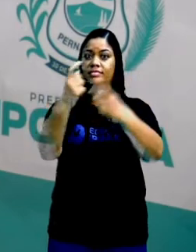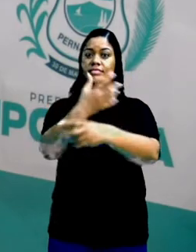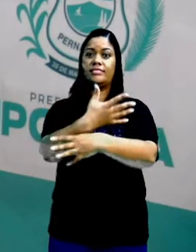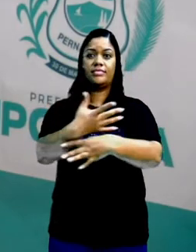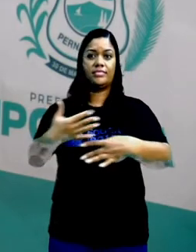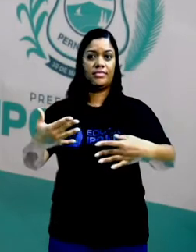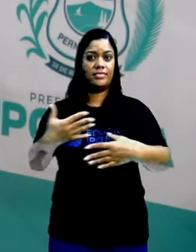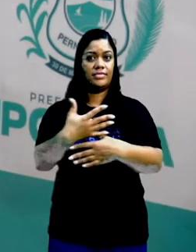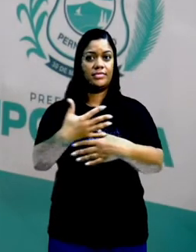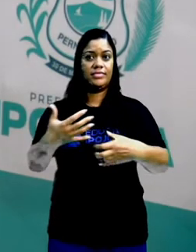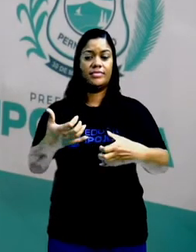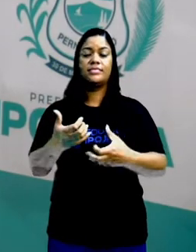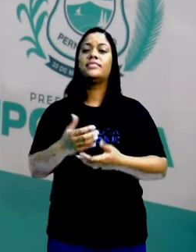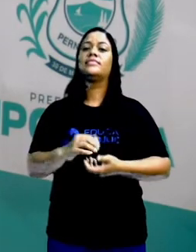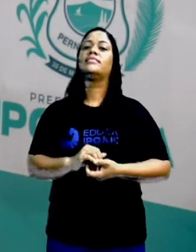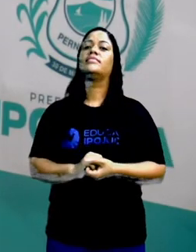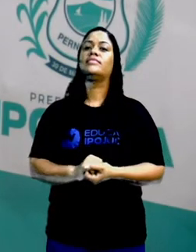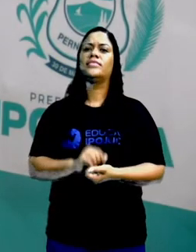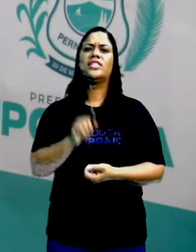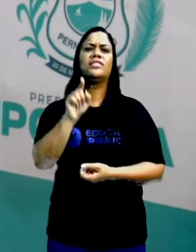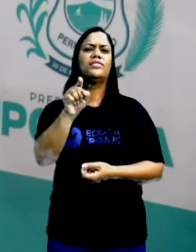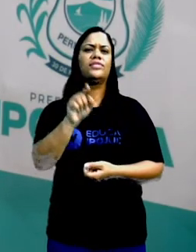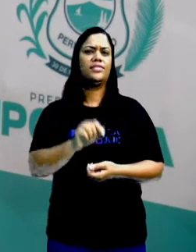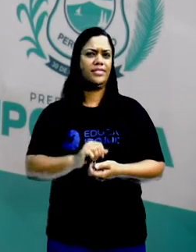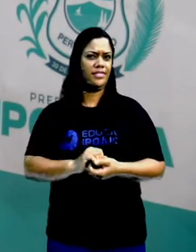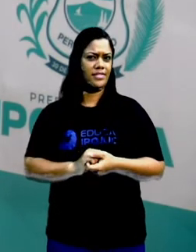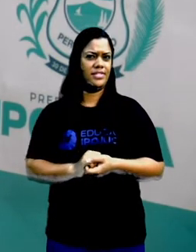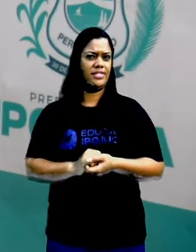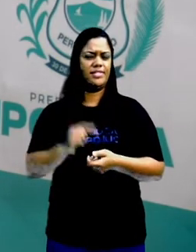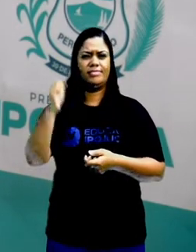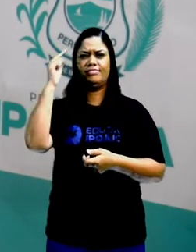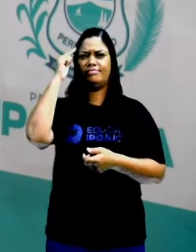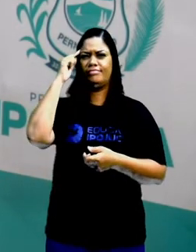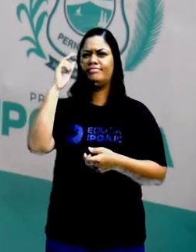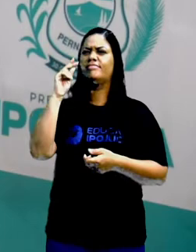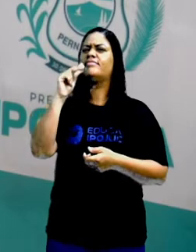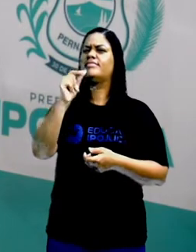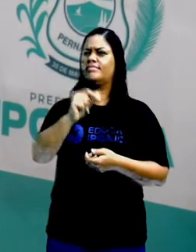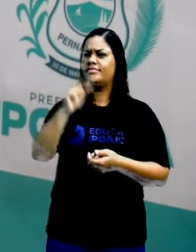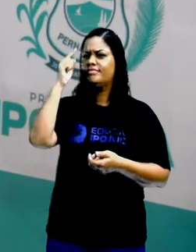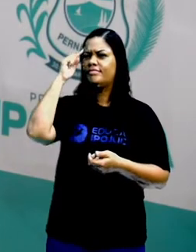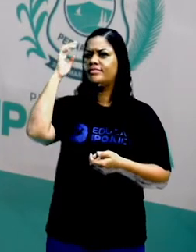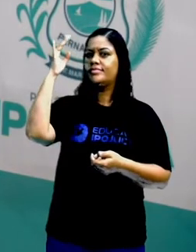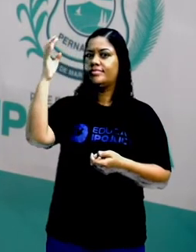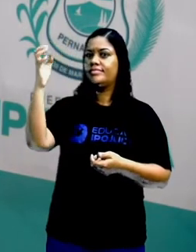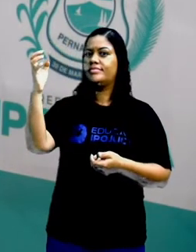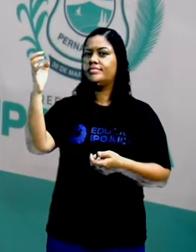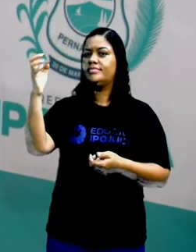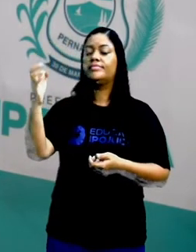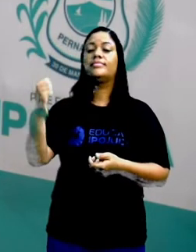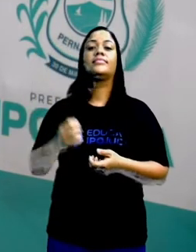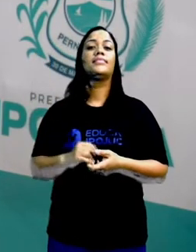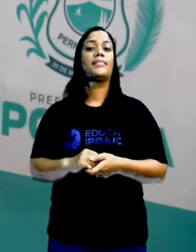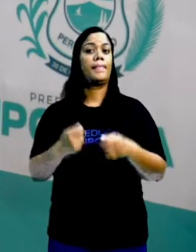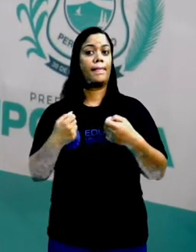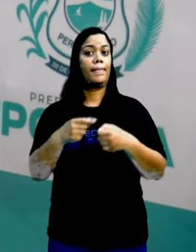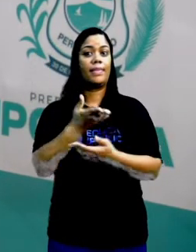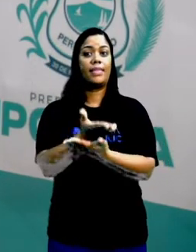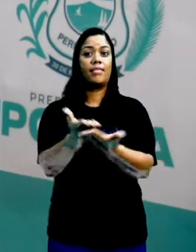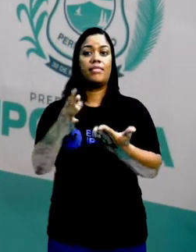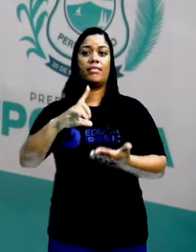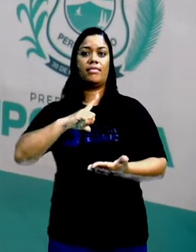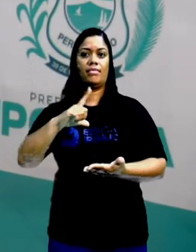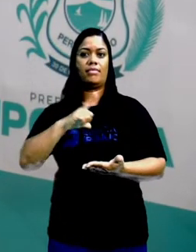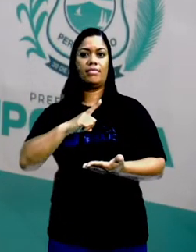urbana tá você o que é que você pensa a respeito desse assunto e para isso gente é preciso você ter